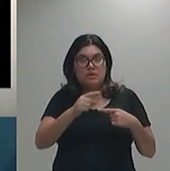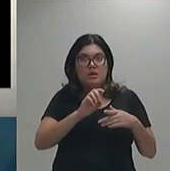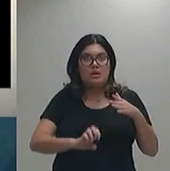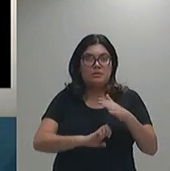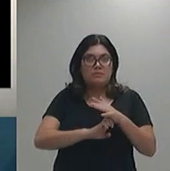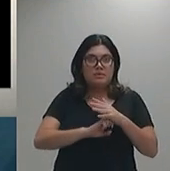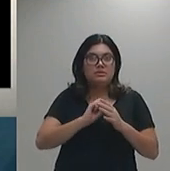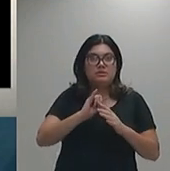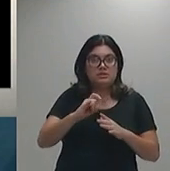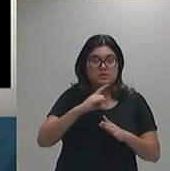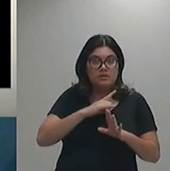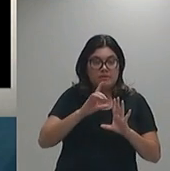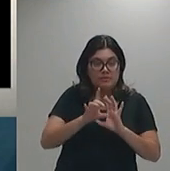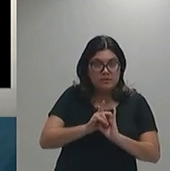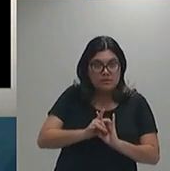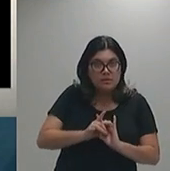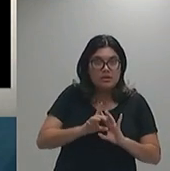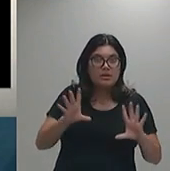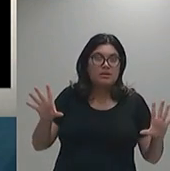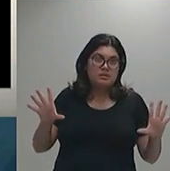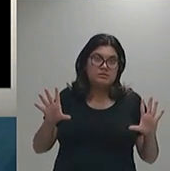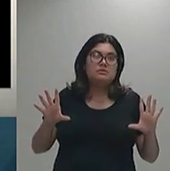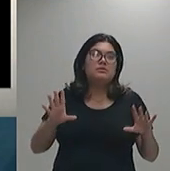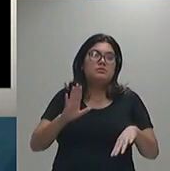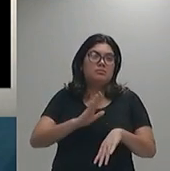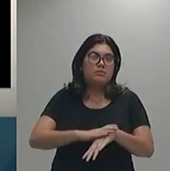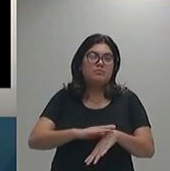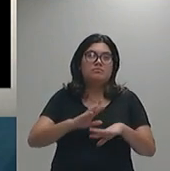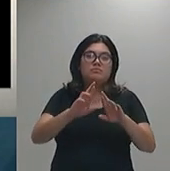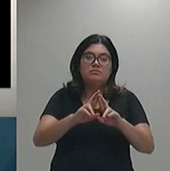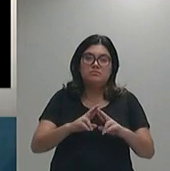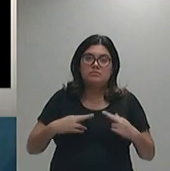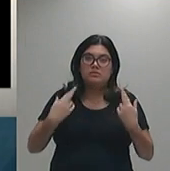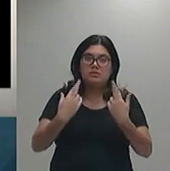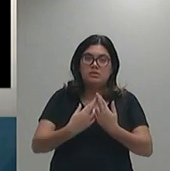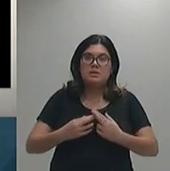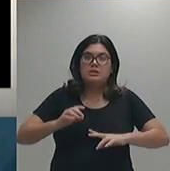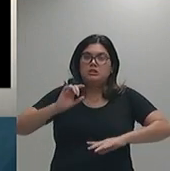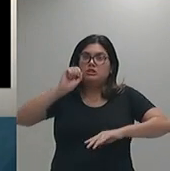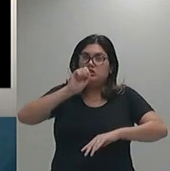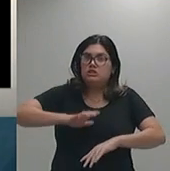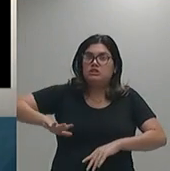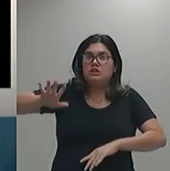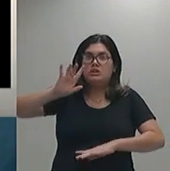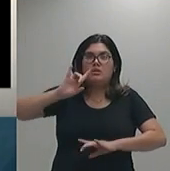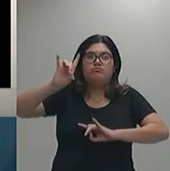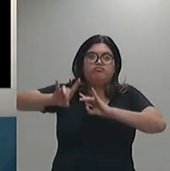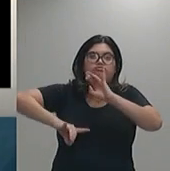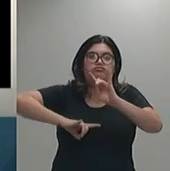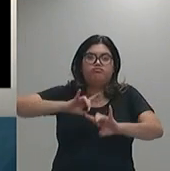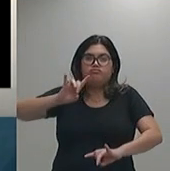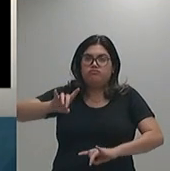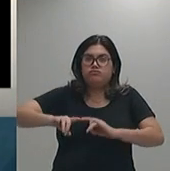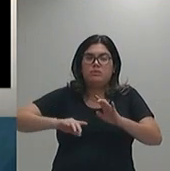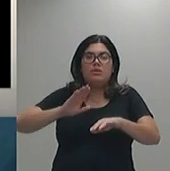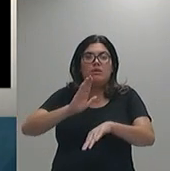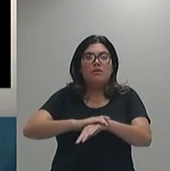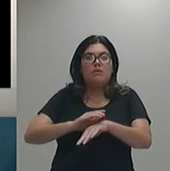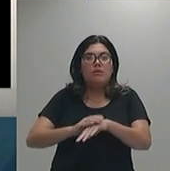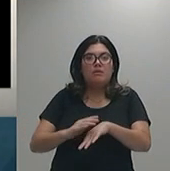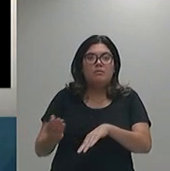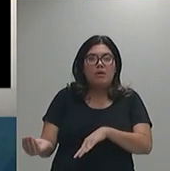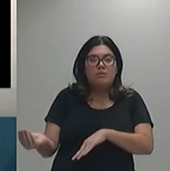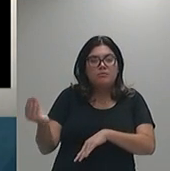autorização da sua assembleia-geral extra ordinária moveu a sua própria arbitragem